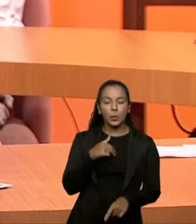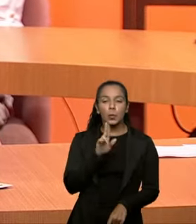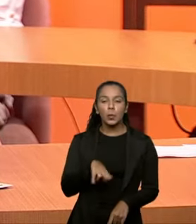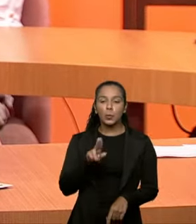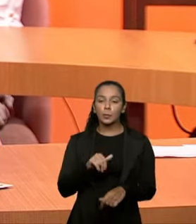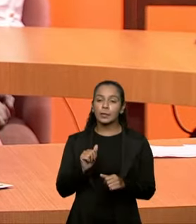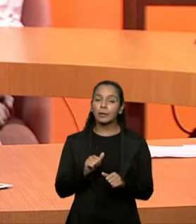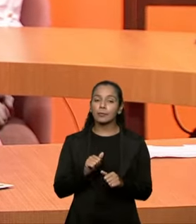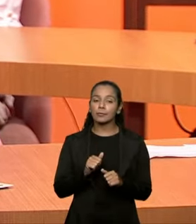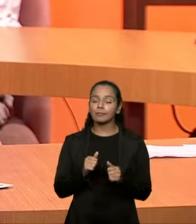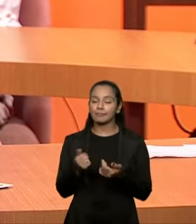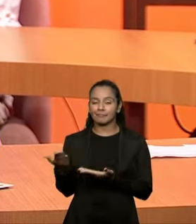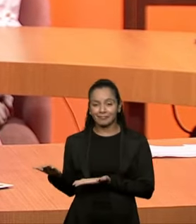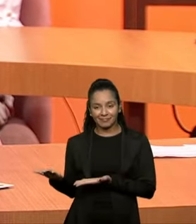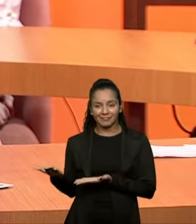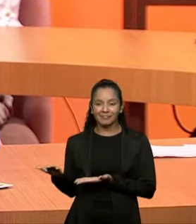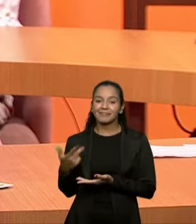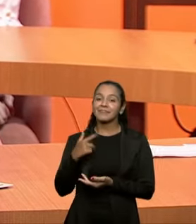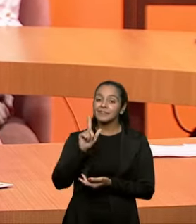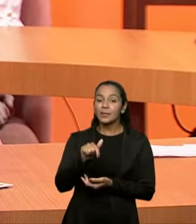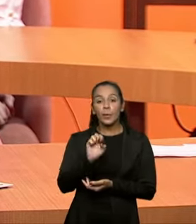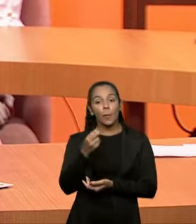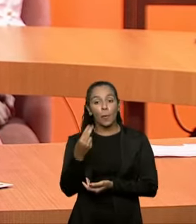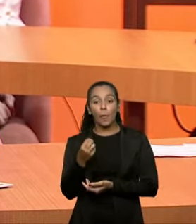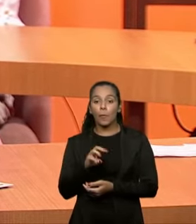sem censura ou pelo nosso WhatsApp